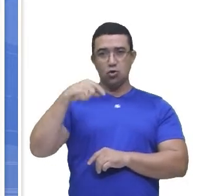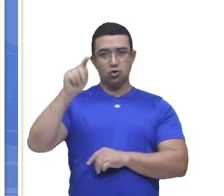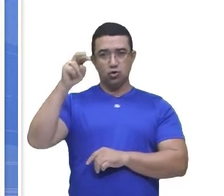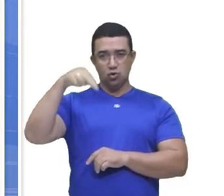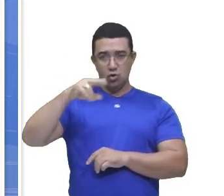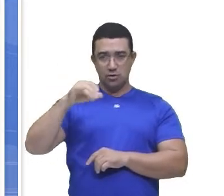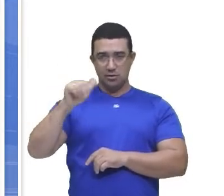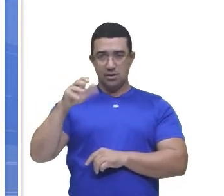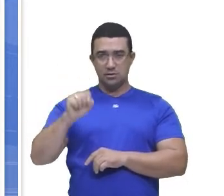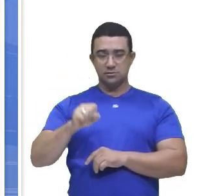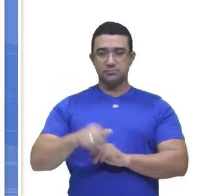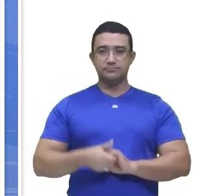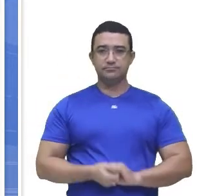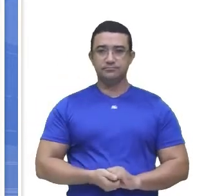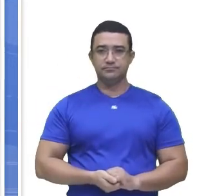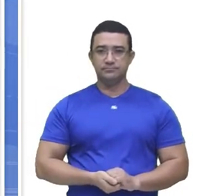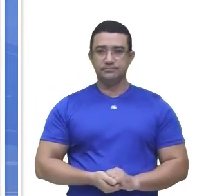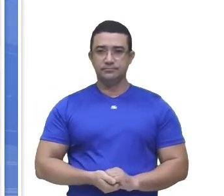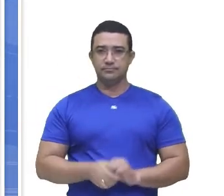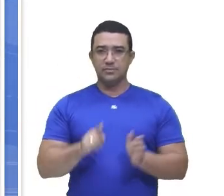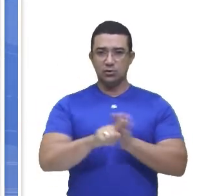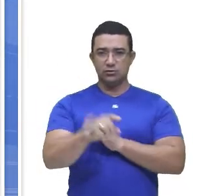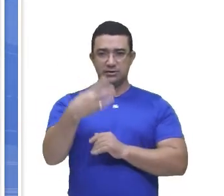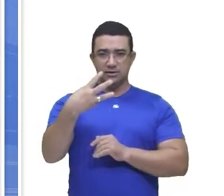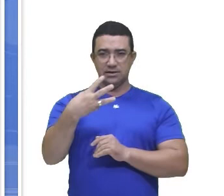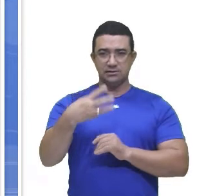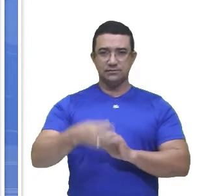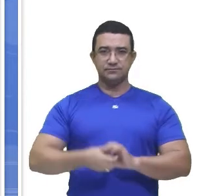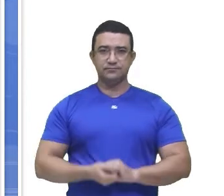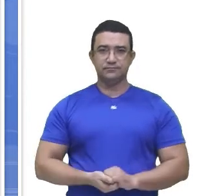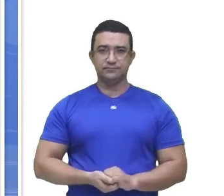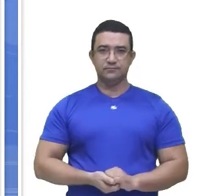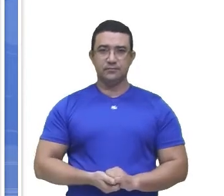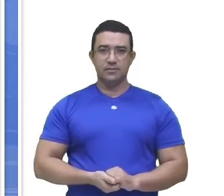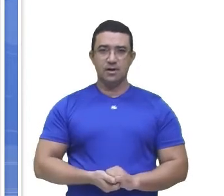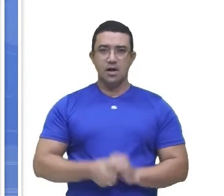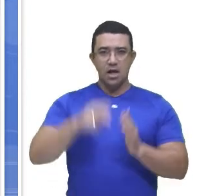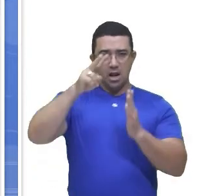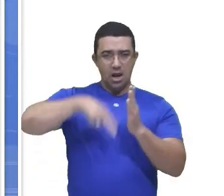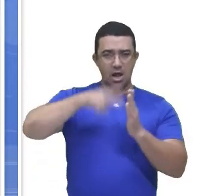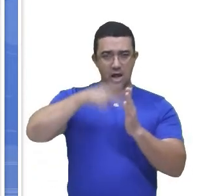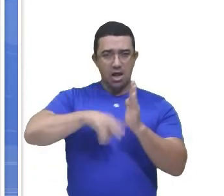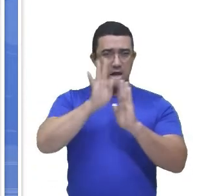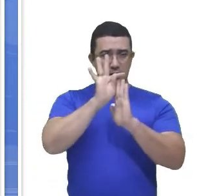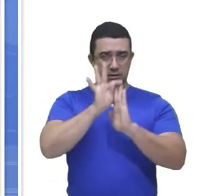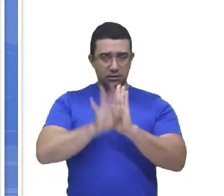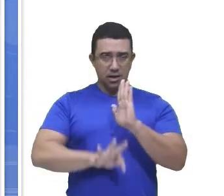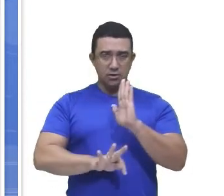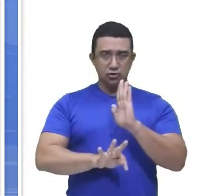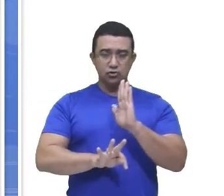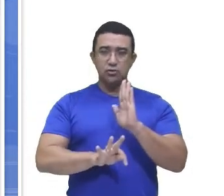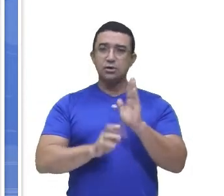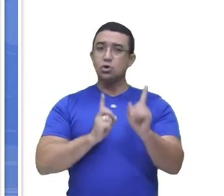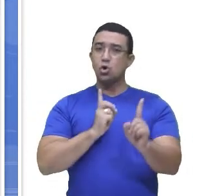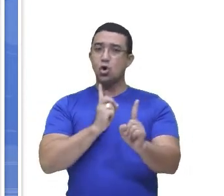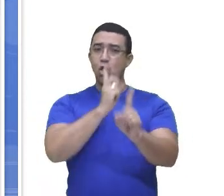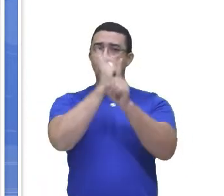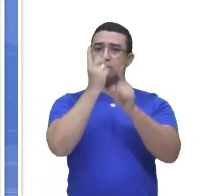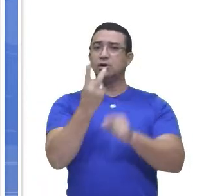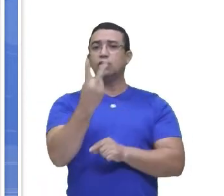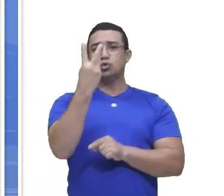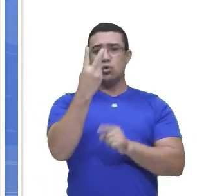ok? Terceira questão. Na terceira questão está escrito: leia o texto abaixo e descubra os